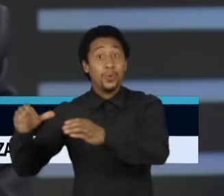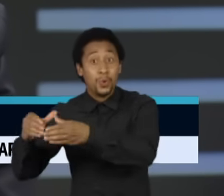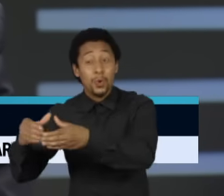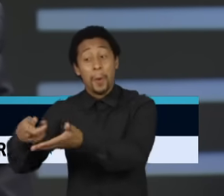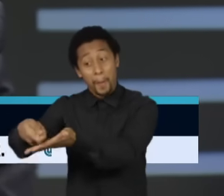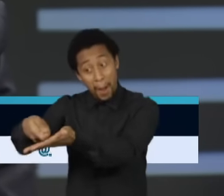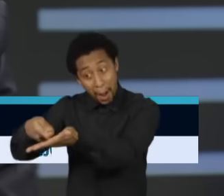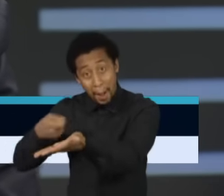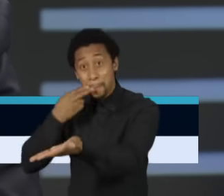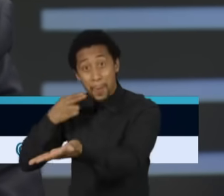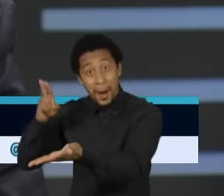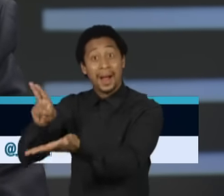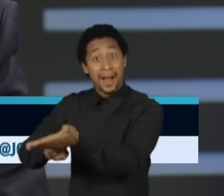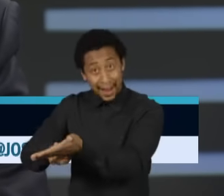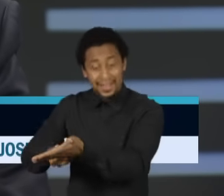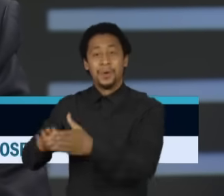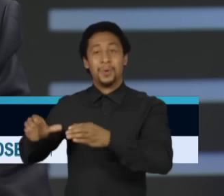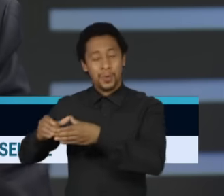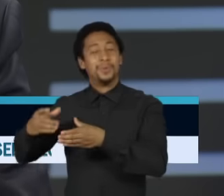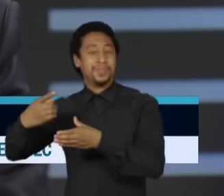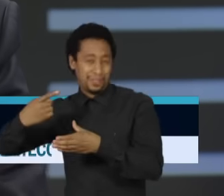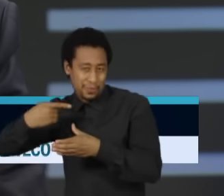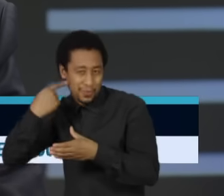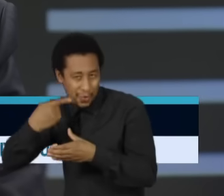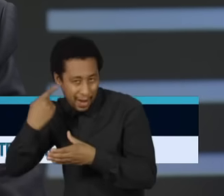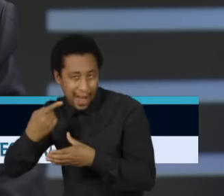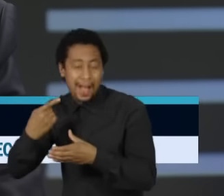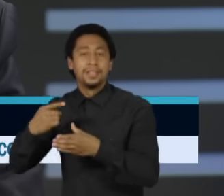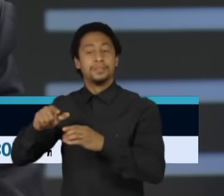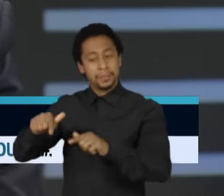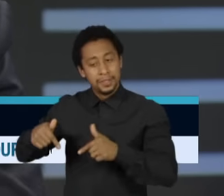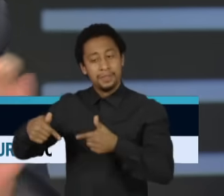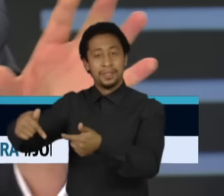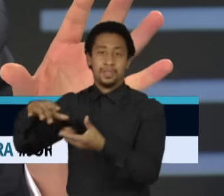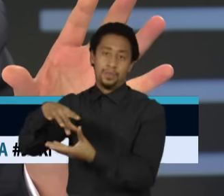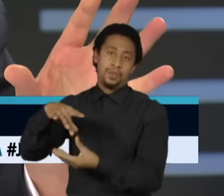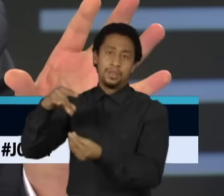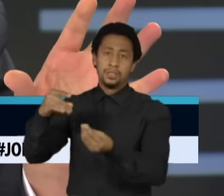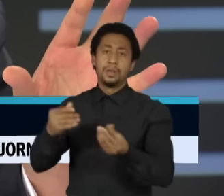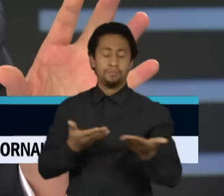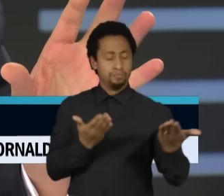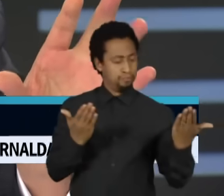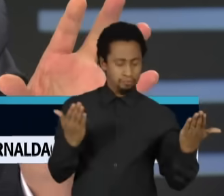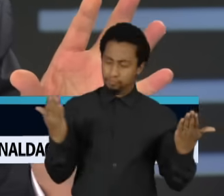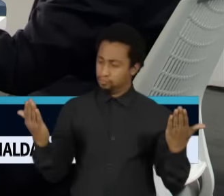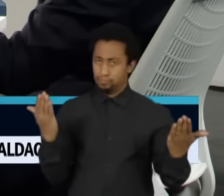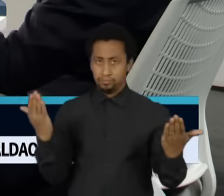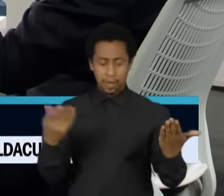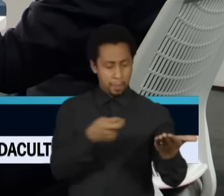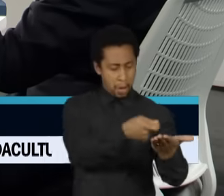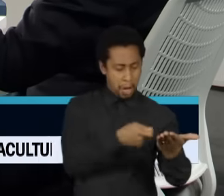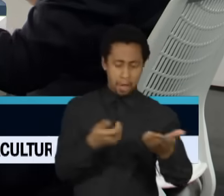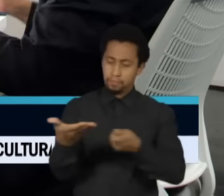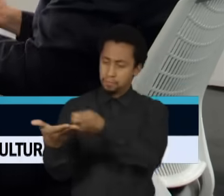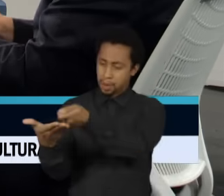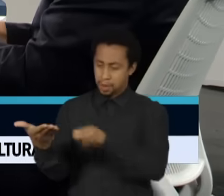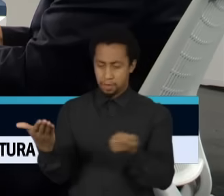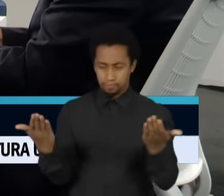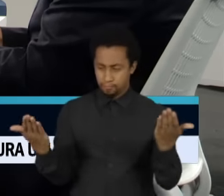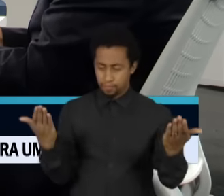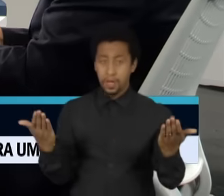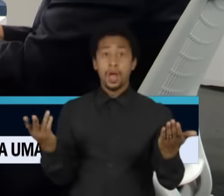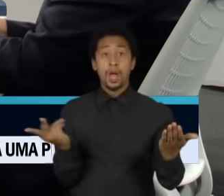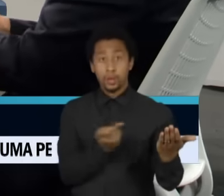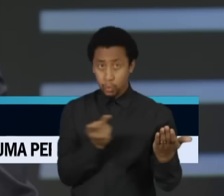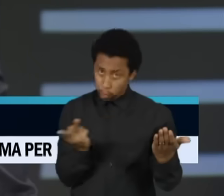pelos advogados aí de direita, se titulou de direita, também defendendo democracia. Se você ler as duas cartas, ambas defendem a democracia, só